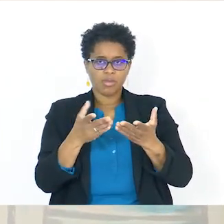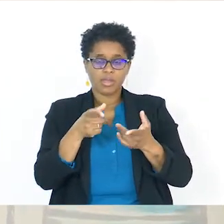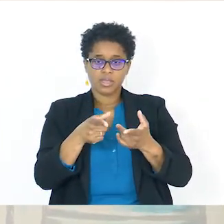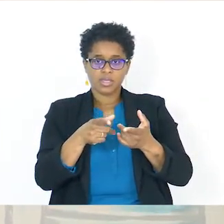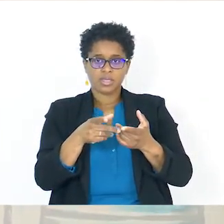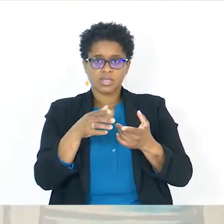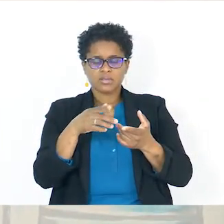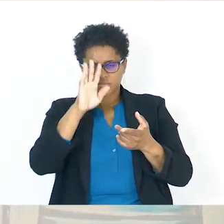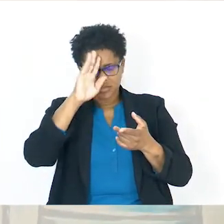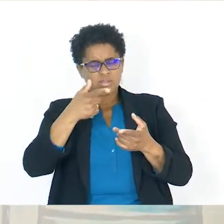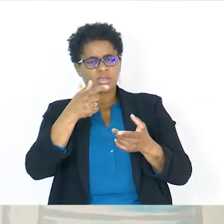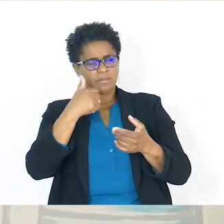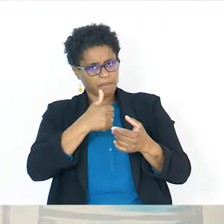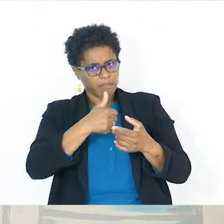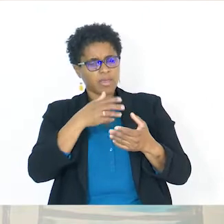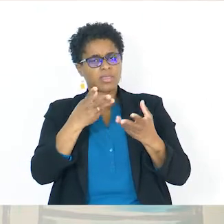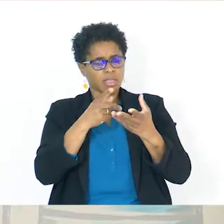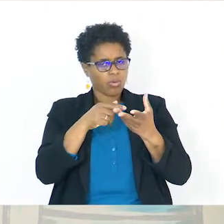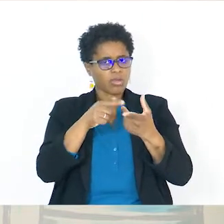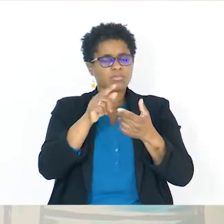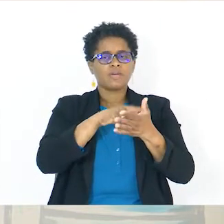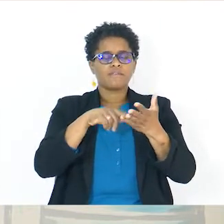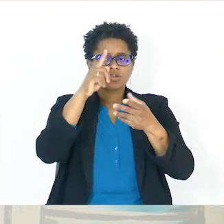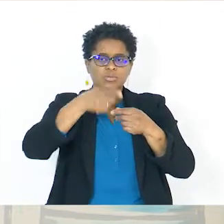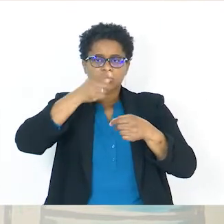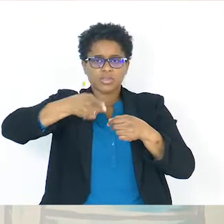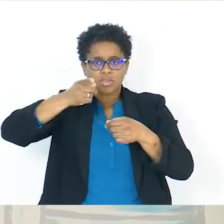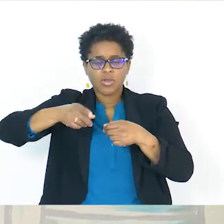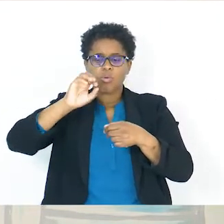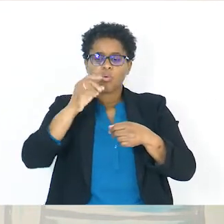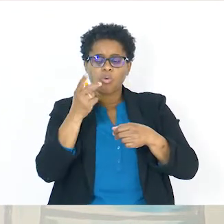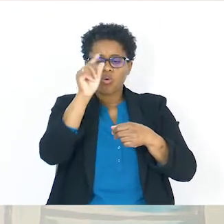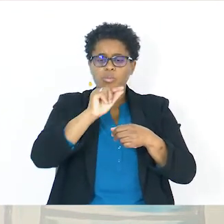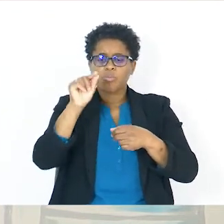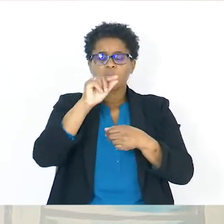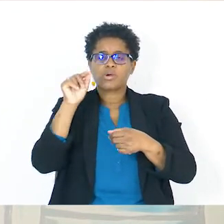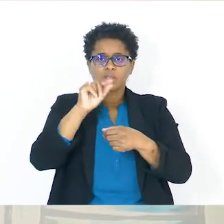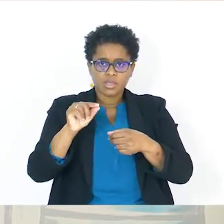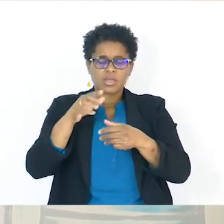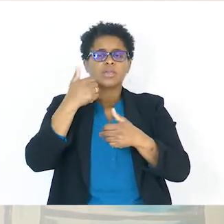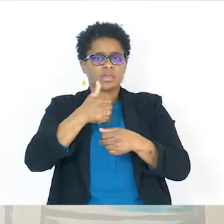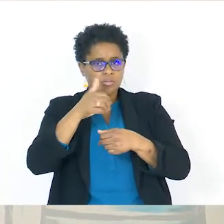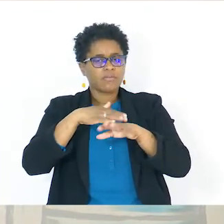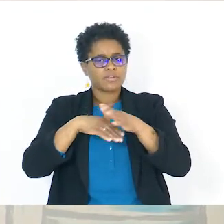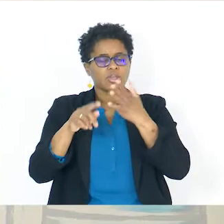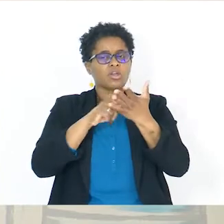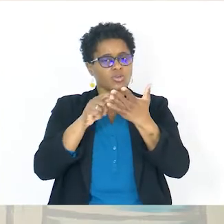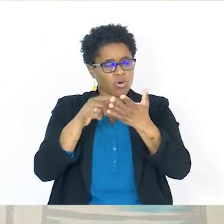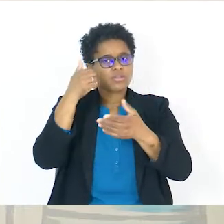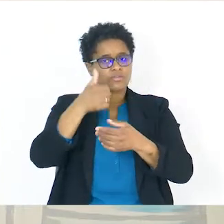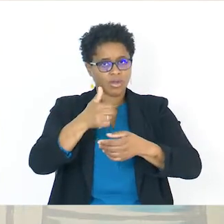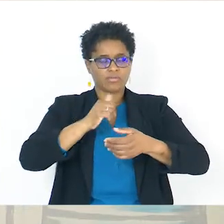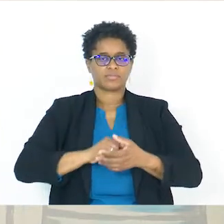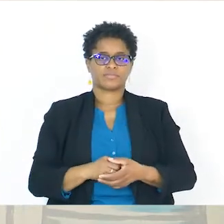temos esse domínio da tabuada, vamos às bolinhas, aos tracinhos. É muito bom e fazemos as contas